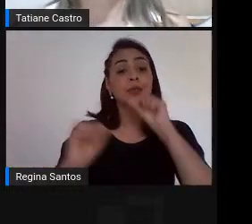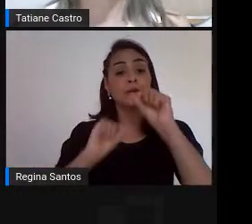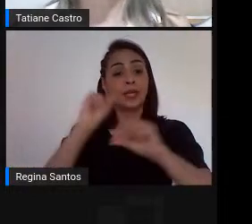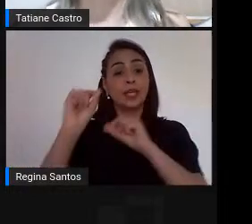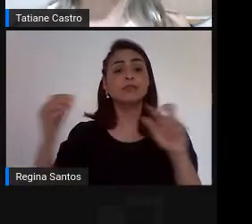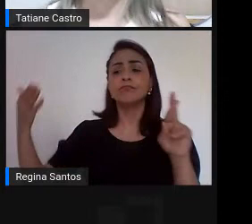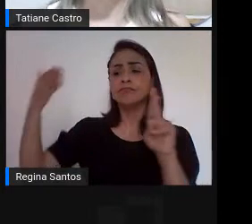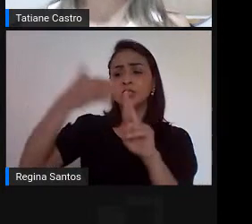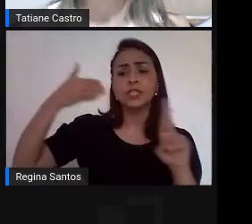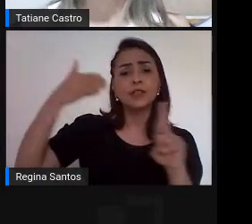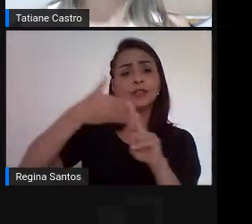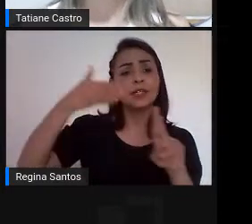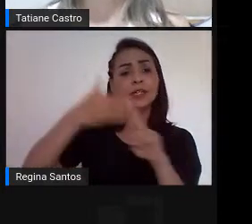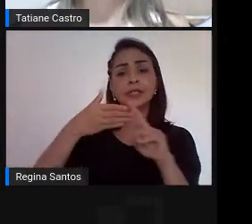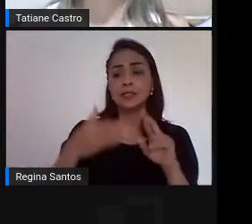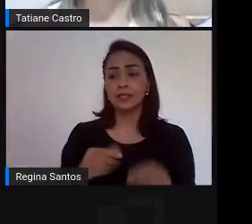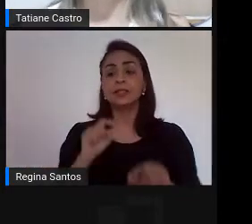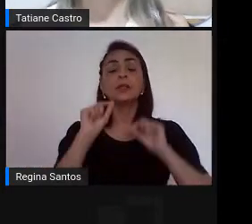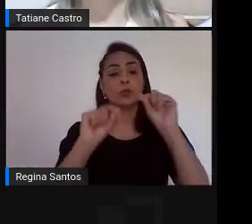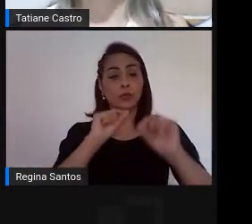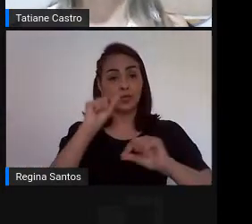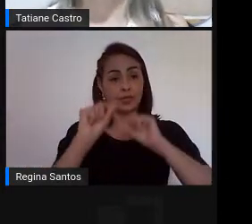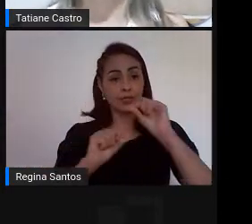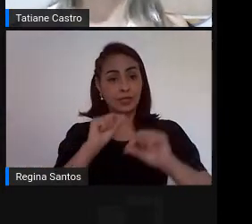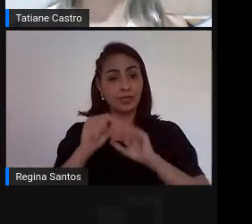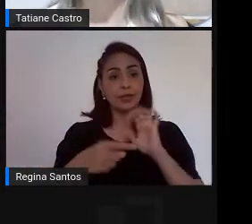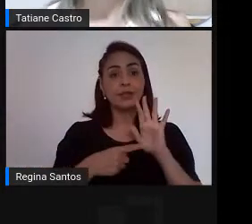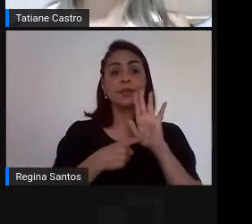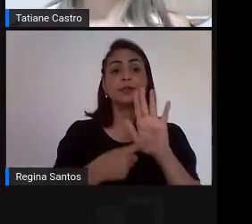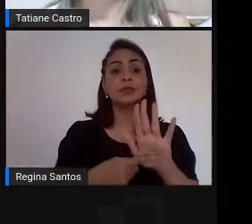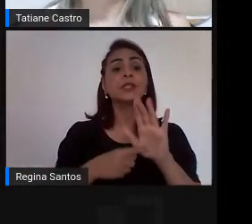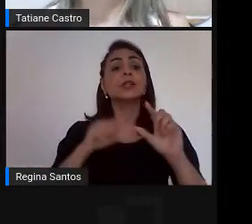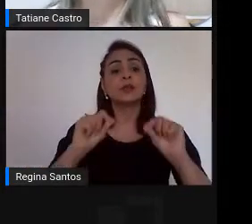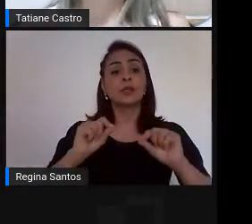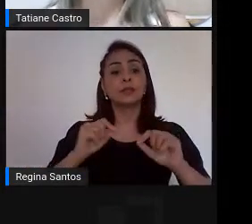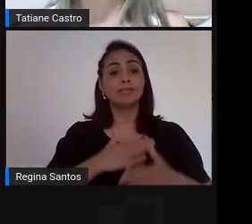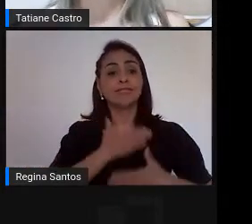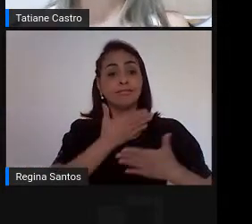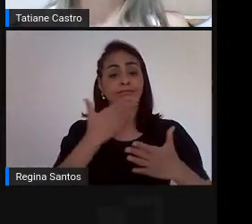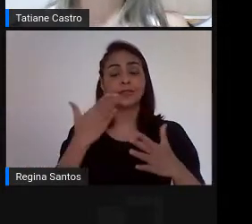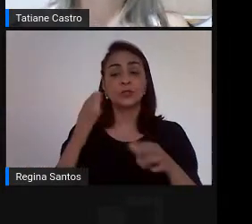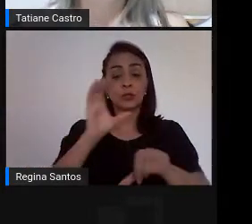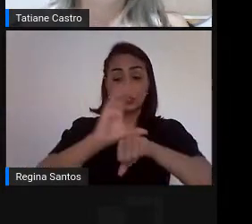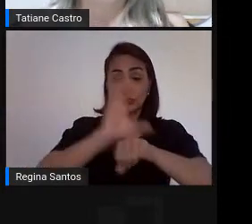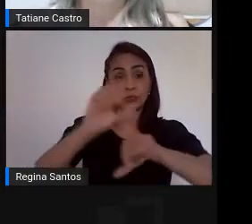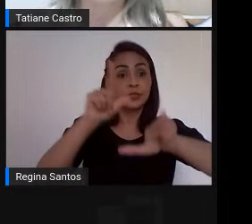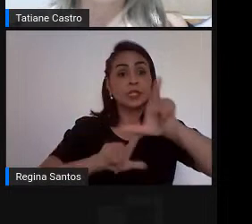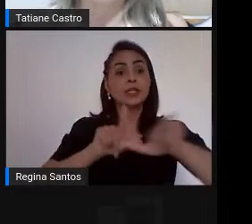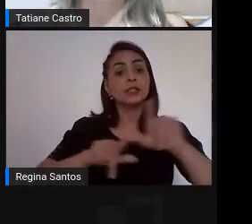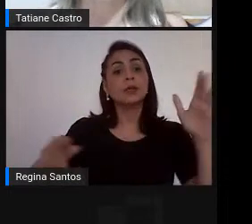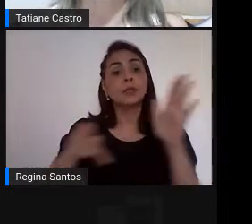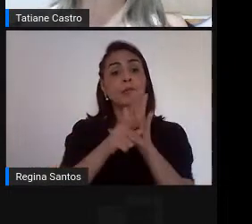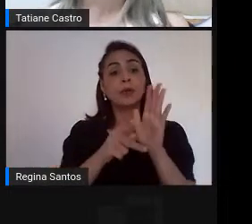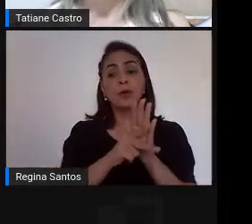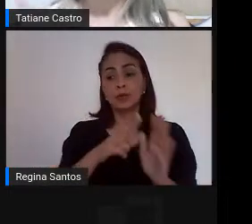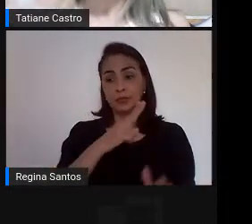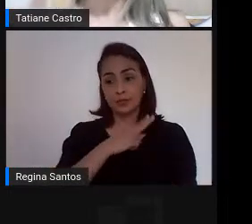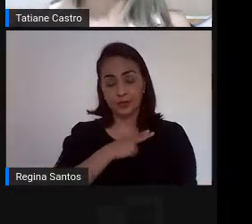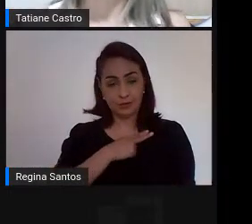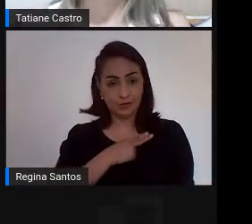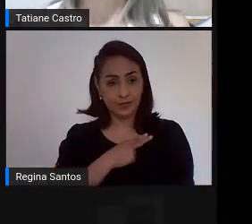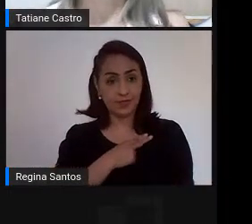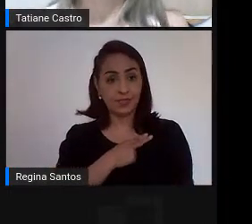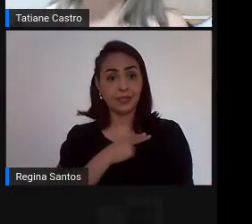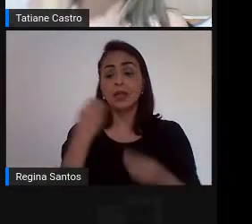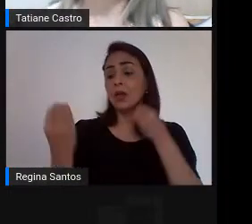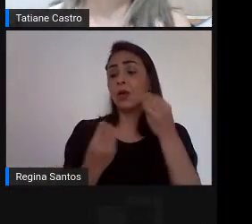impactando a construção do curso de letras da UFAC, e ainda, como os professores dão sentido a essa reforma, como